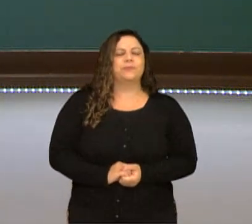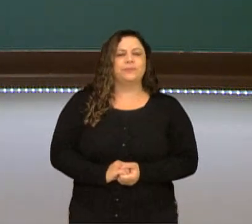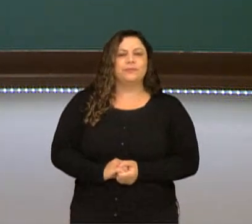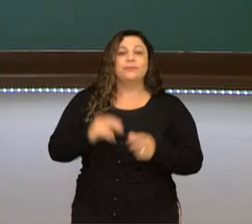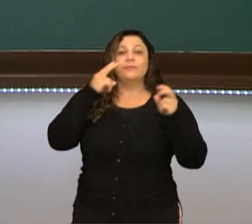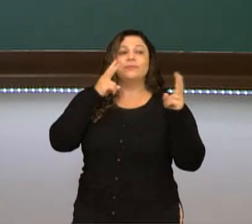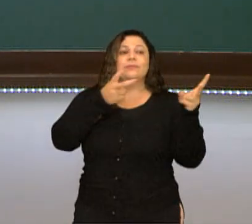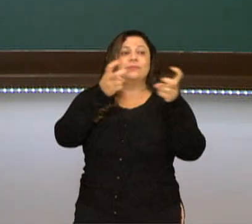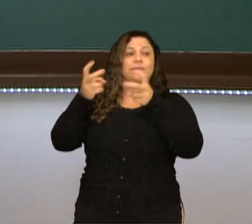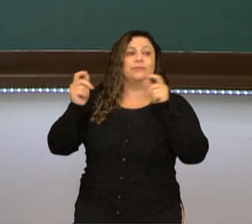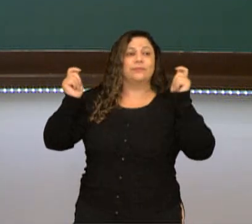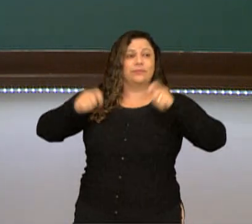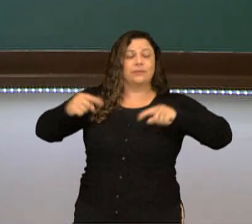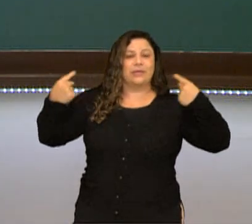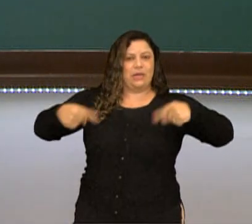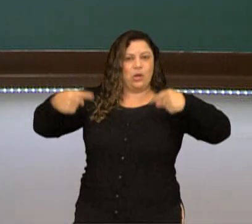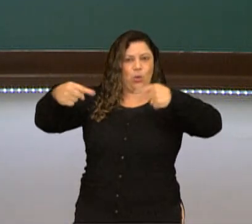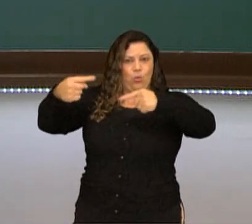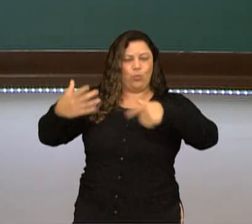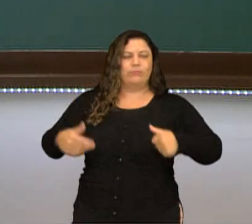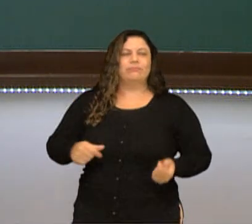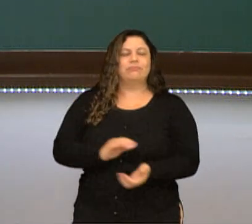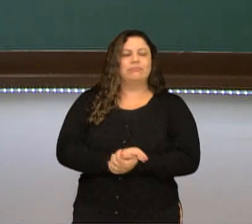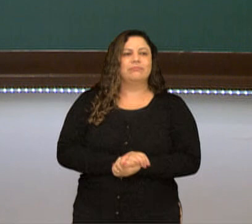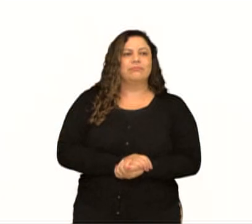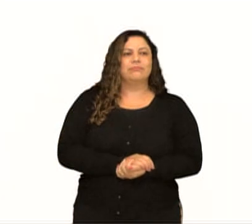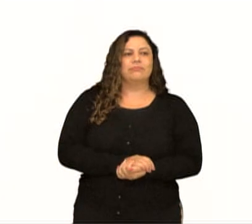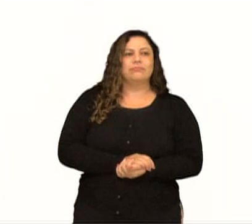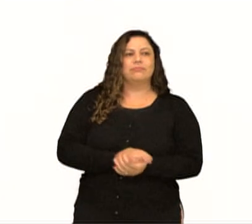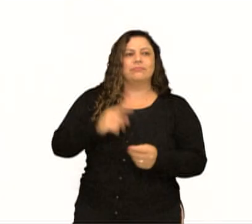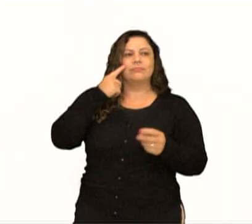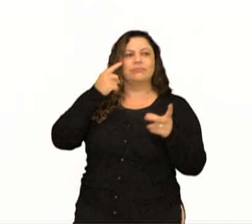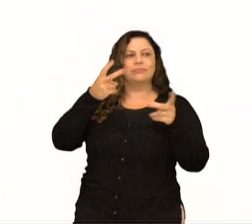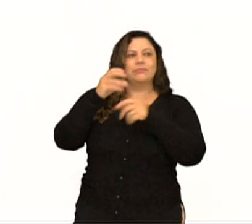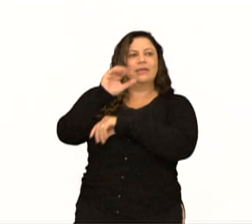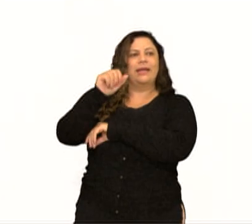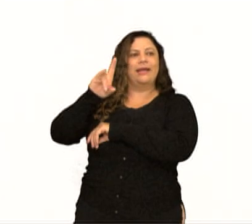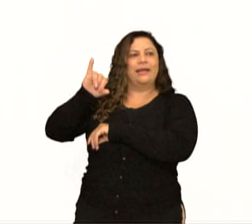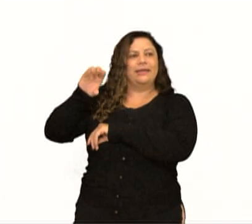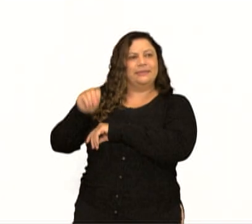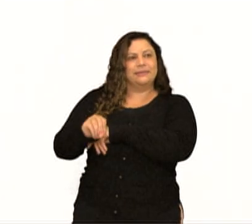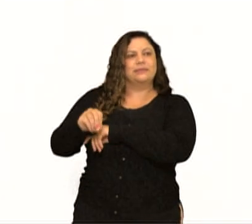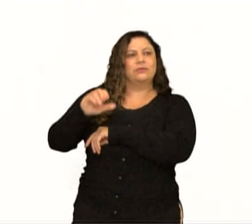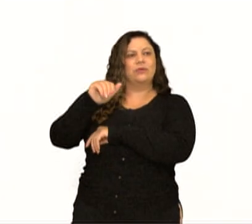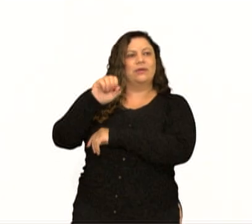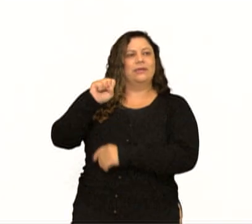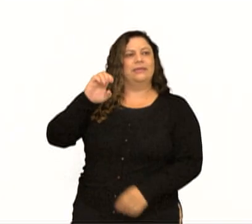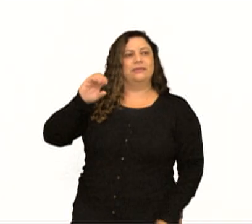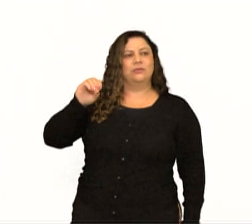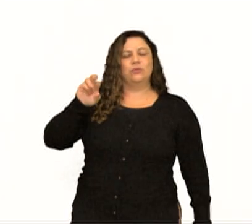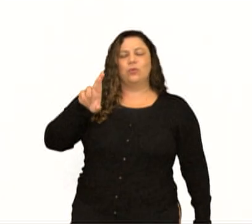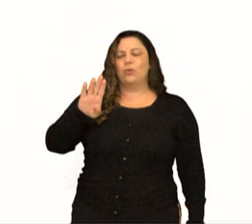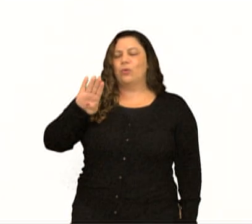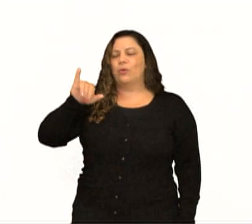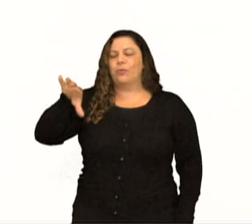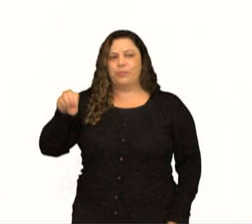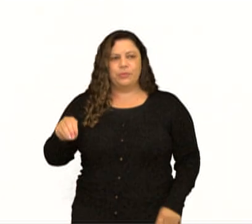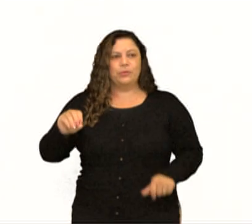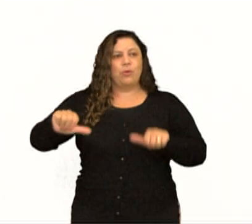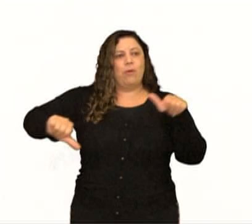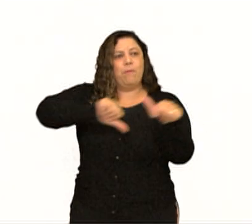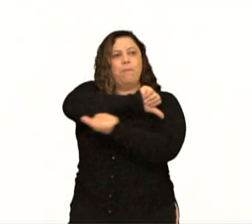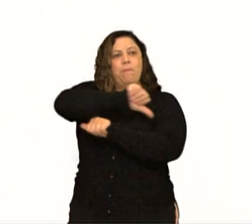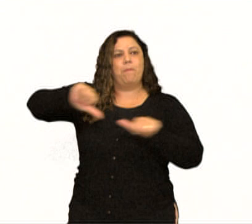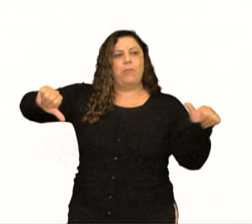C. Aqui nós temos a reação química do ácido ascórbico, presente na vitamina C, se transformando em